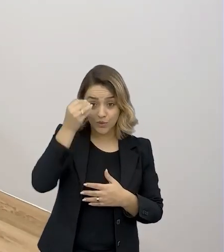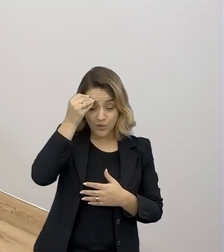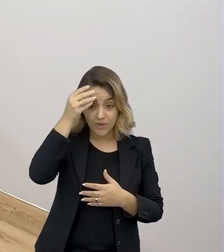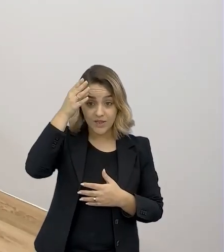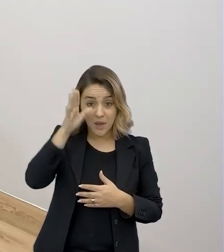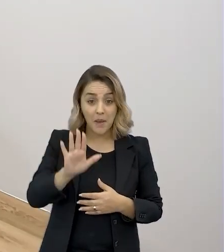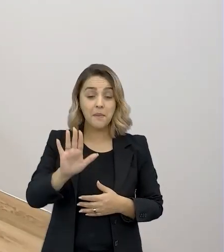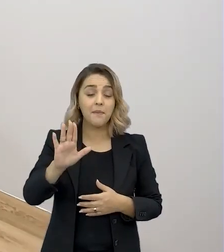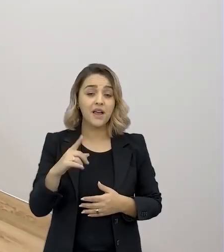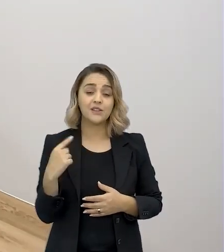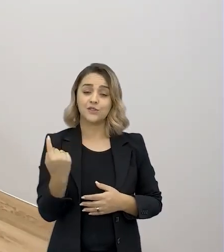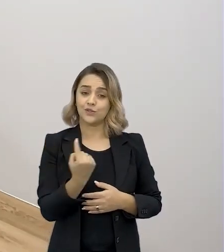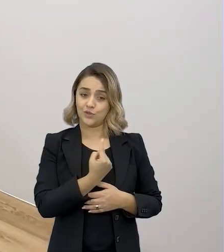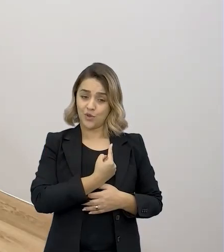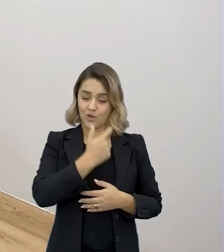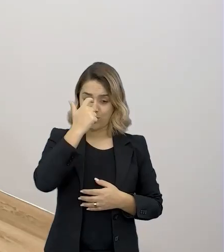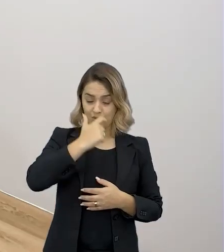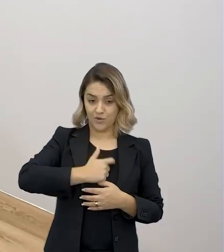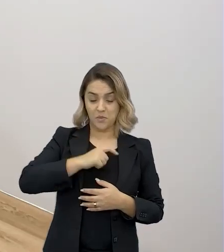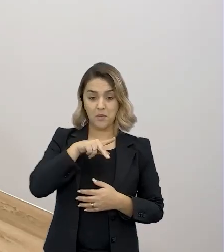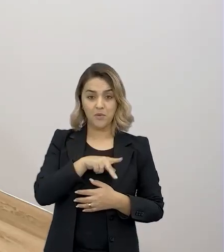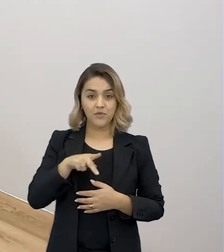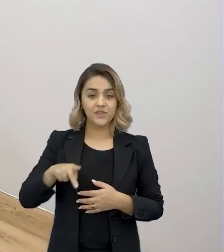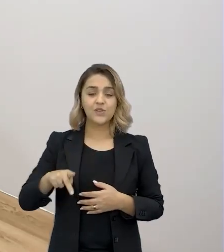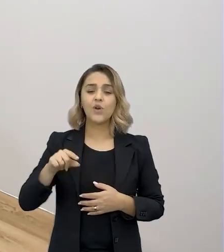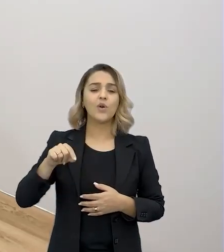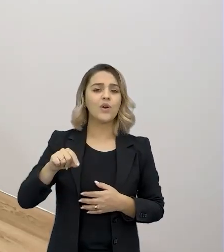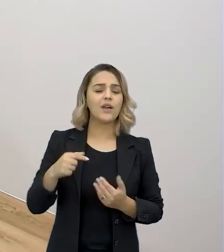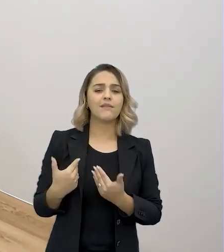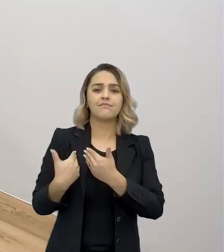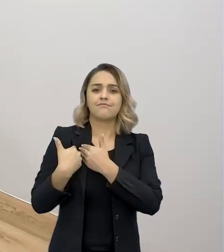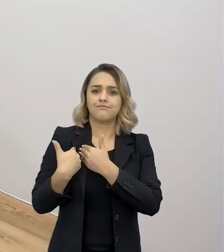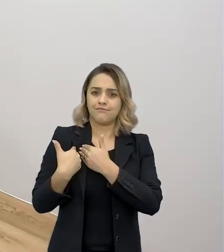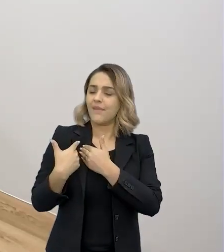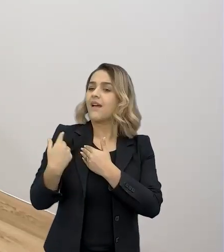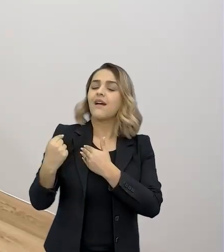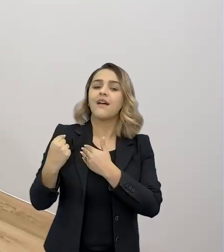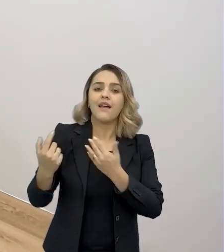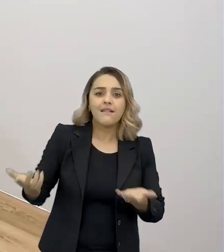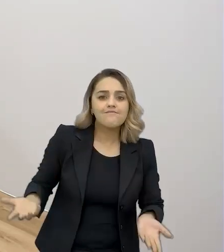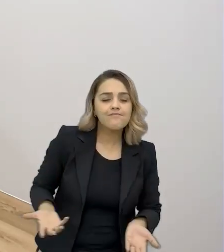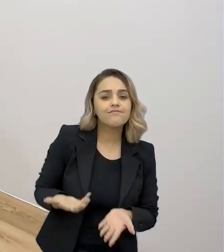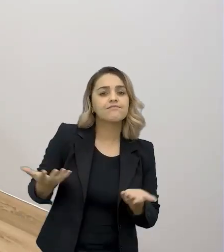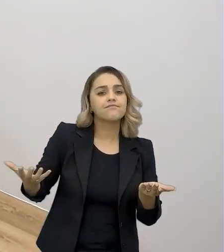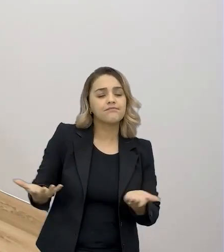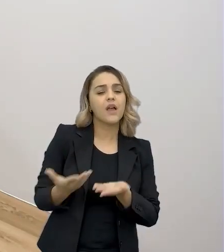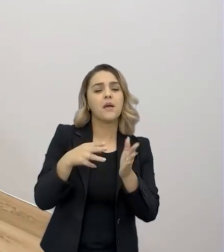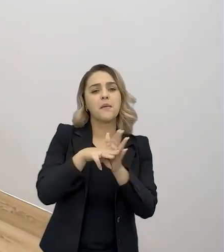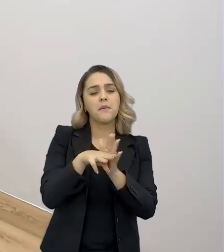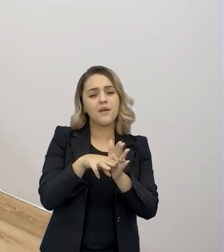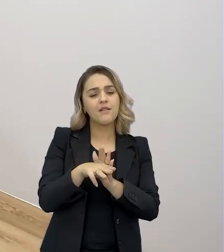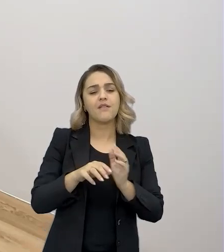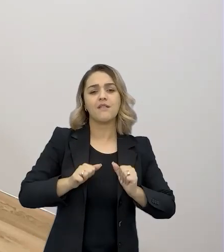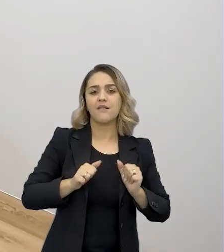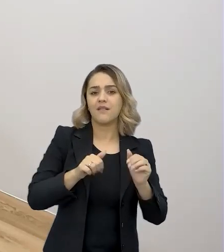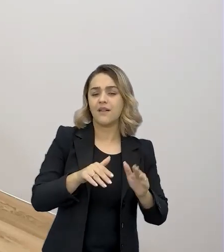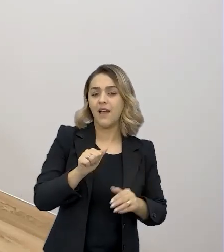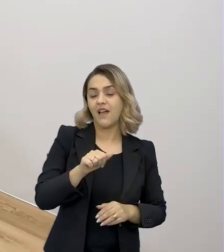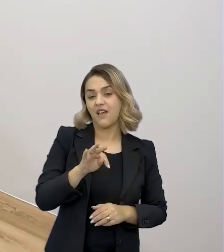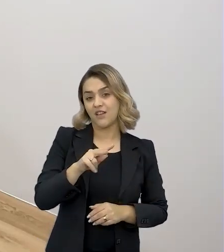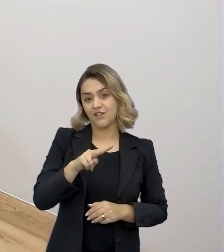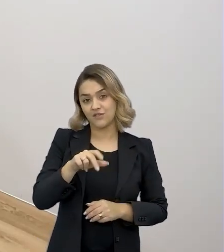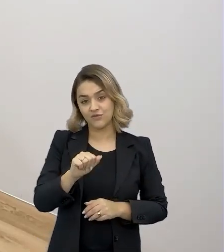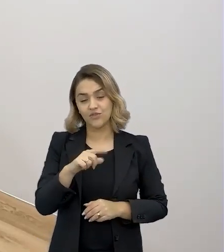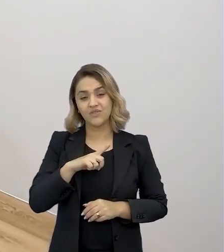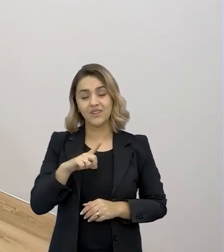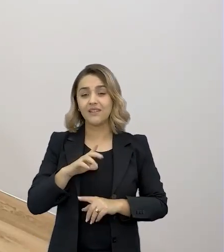papel aqui como formadoras é justamente incentivá-los, porque a metodologia ativa, ela traz muito